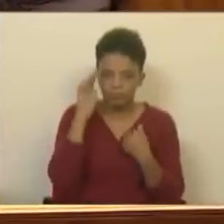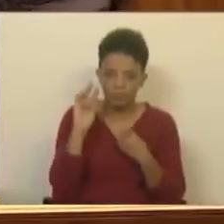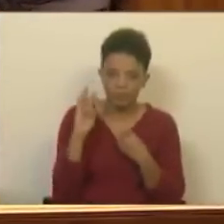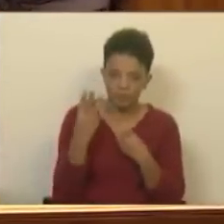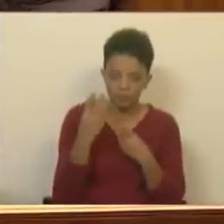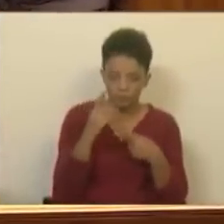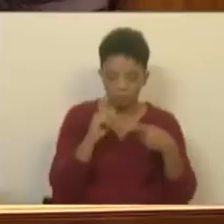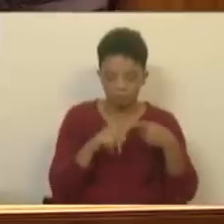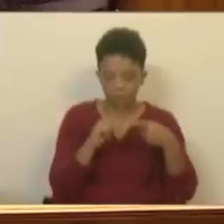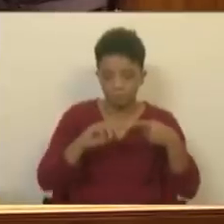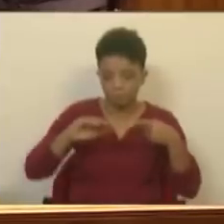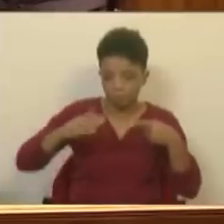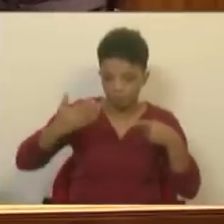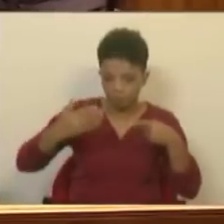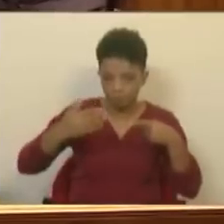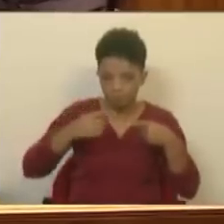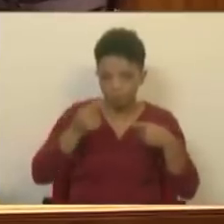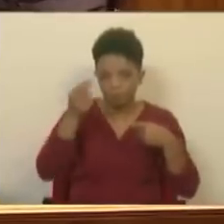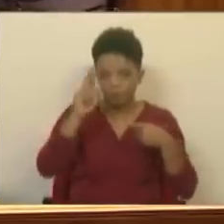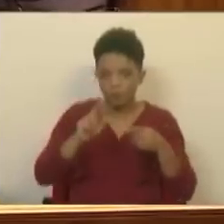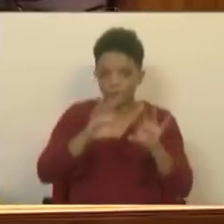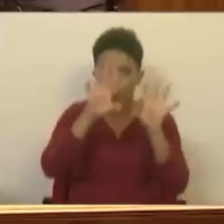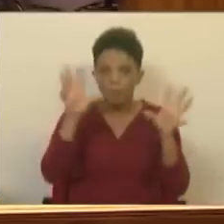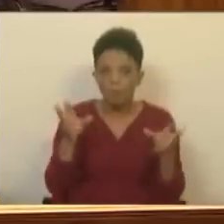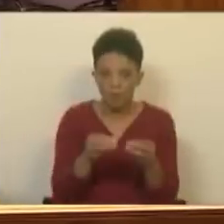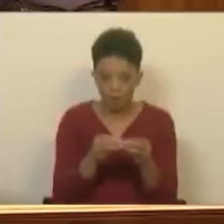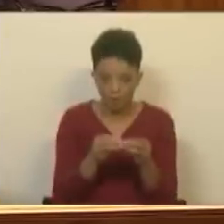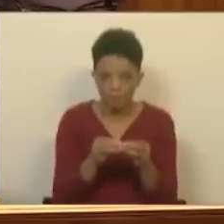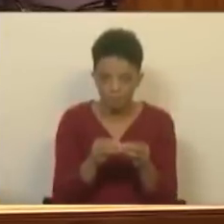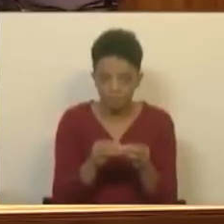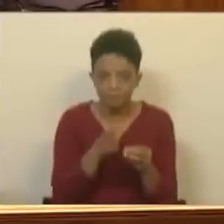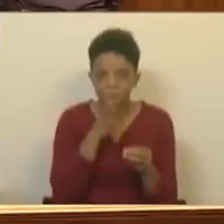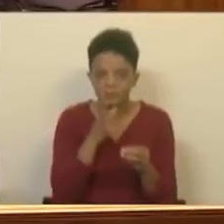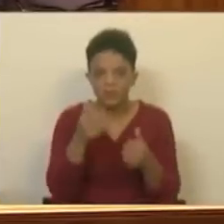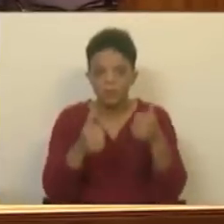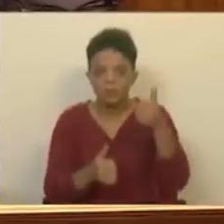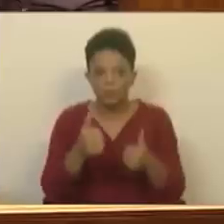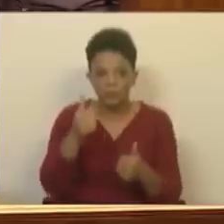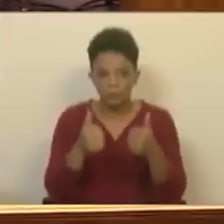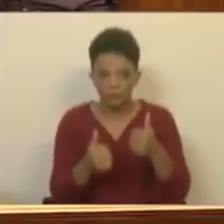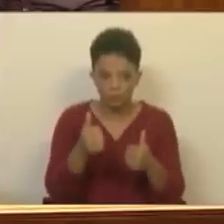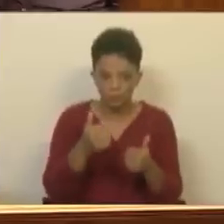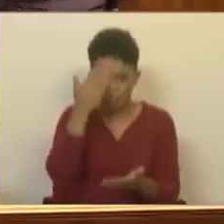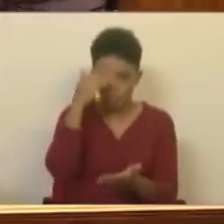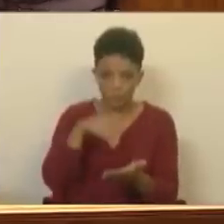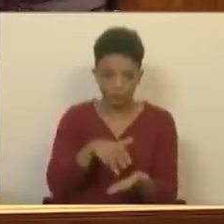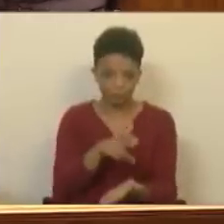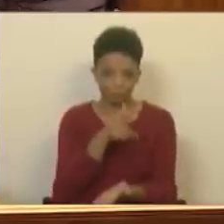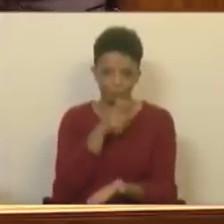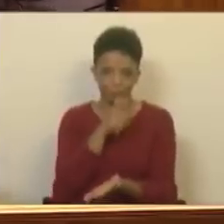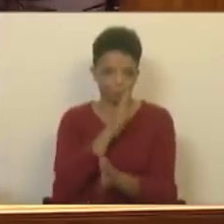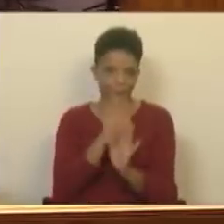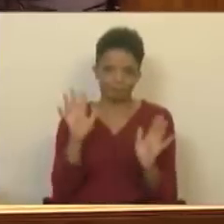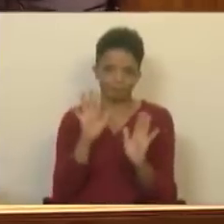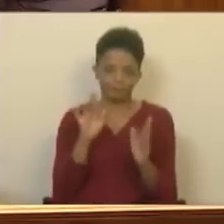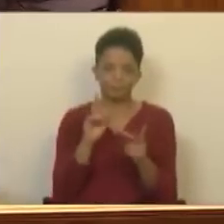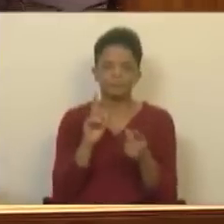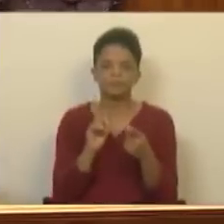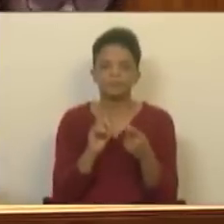primeiro montante Global daquilo que diz pessoas com cursos Os resultados dos desastrosos